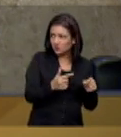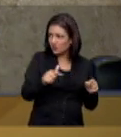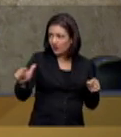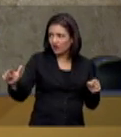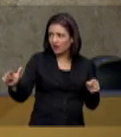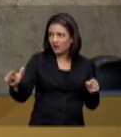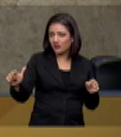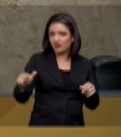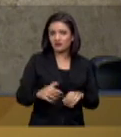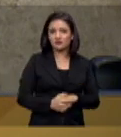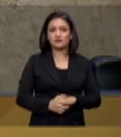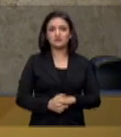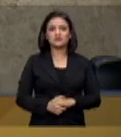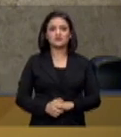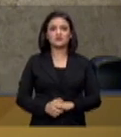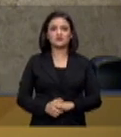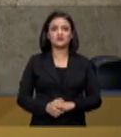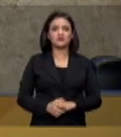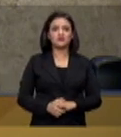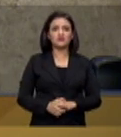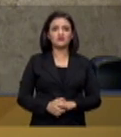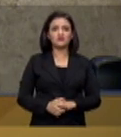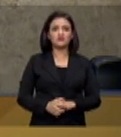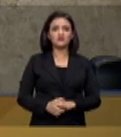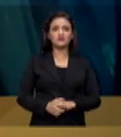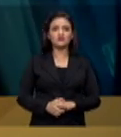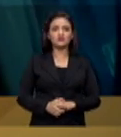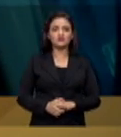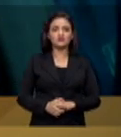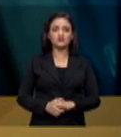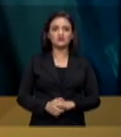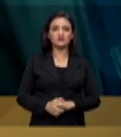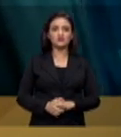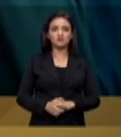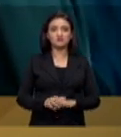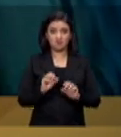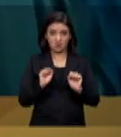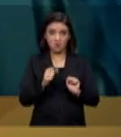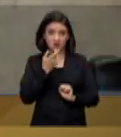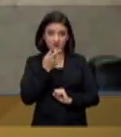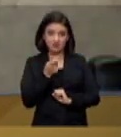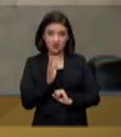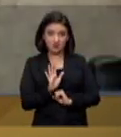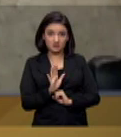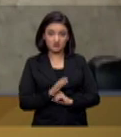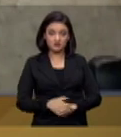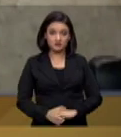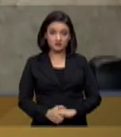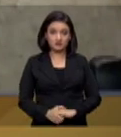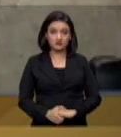assim. Pois não. Ministro Pacorelli? Pois não, ministro Pacorelli, com a palavra.